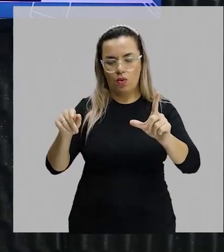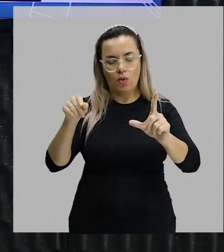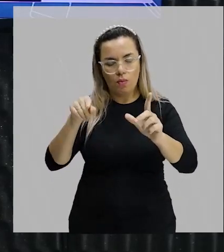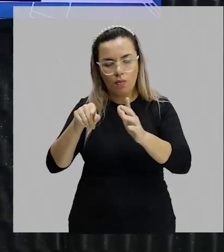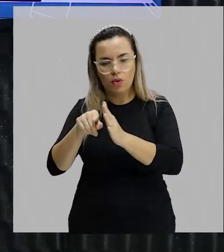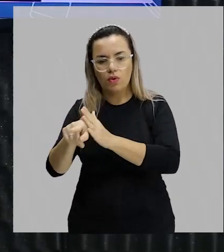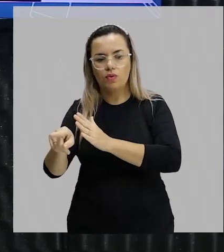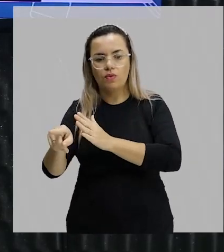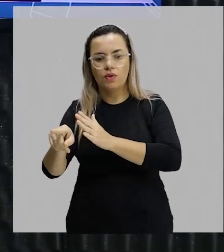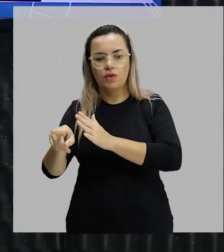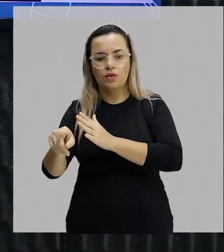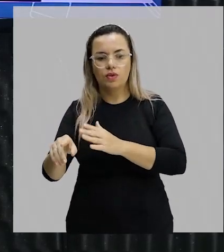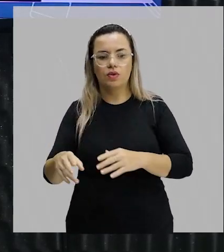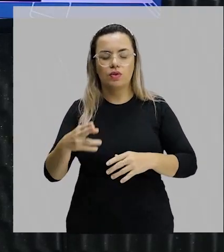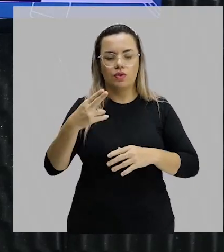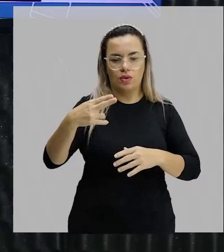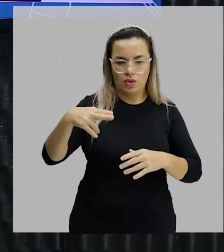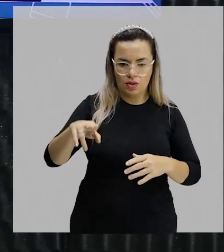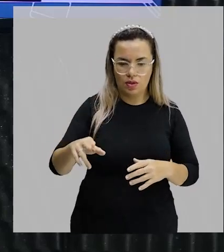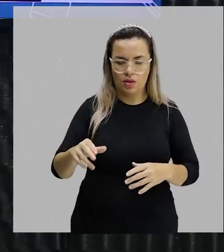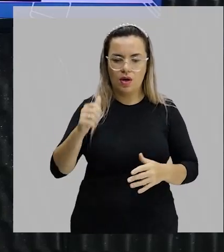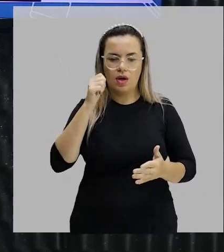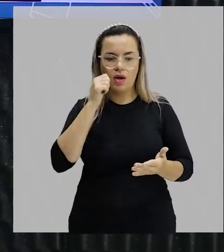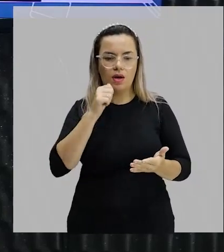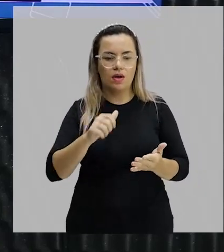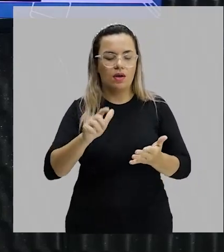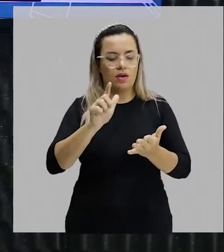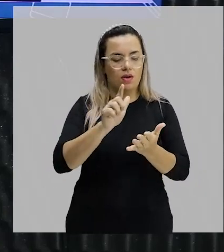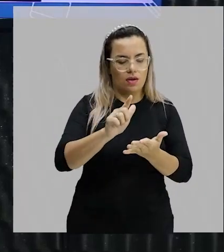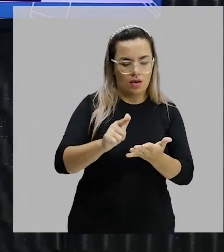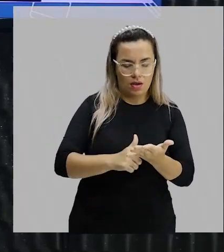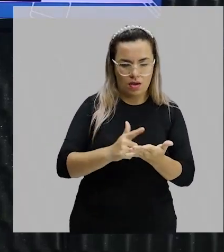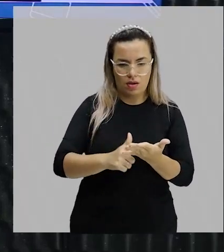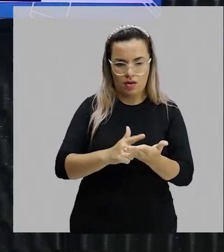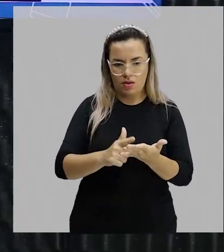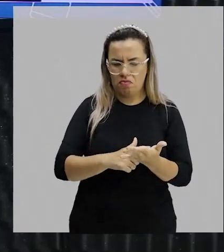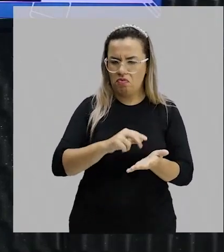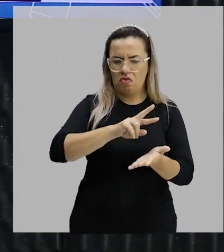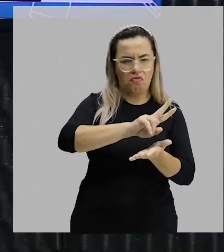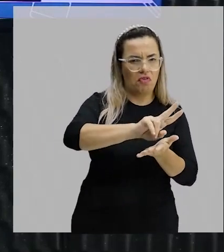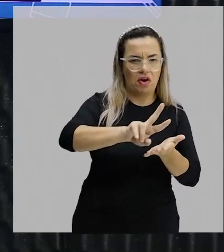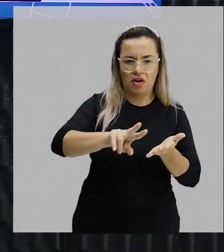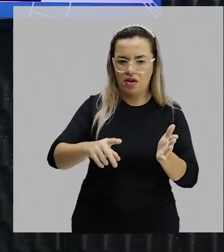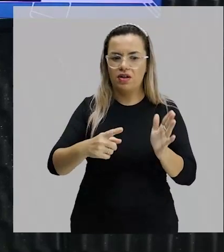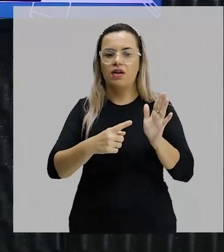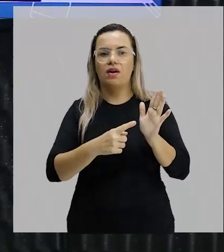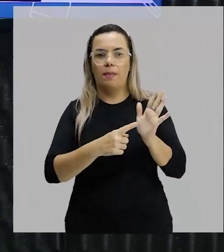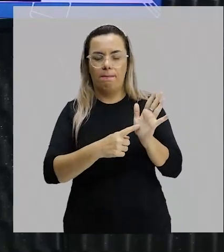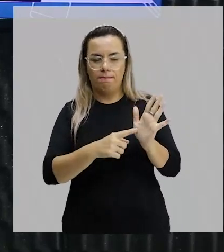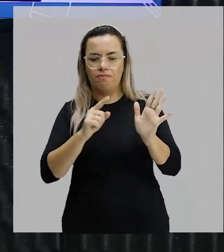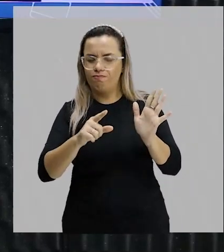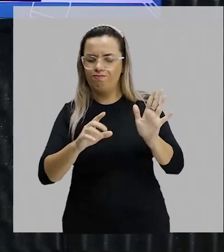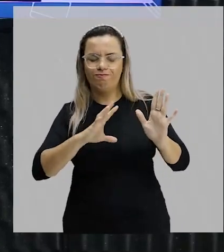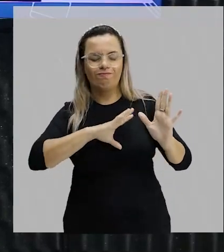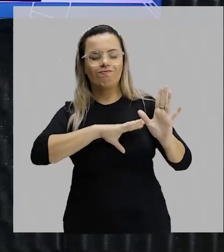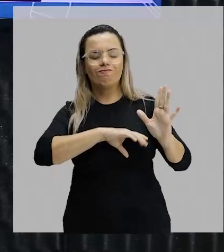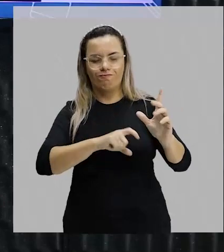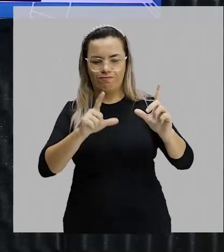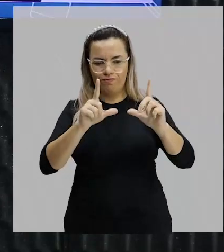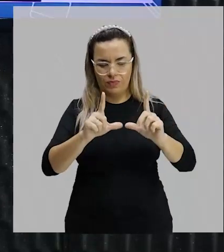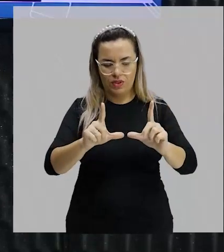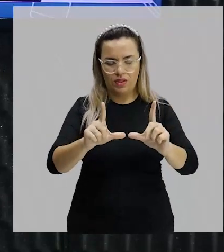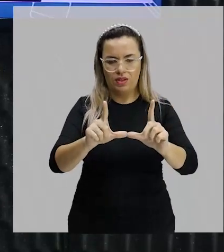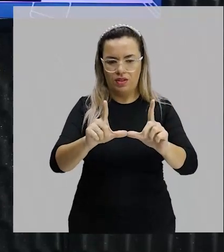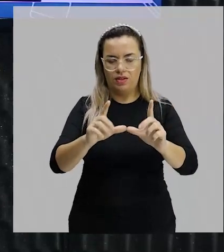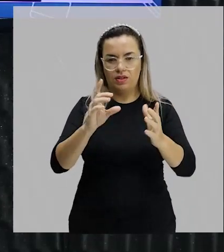Livro. Nós temos pretensão em 2022 de fazer várias apresentações aqui em São Luís e outros lugares, se Deus permitir, né? E a gente não